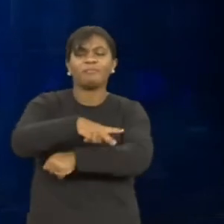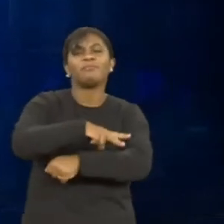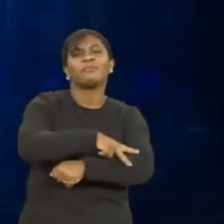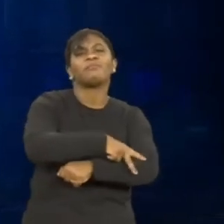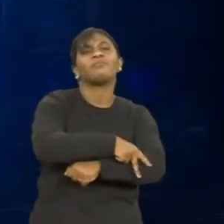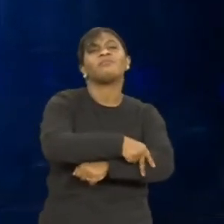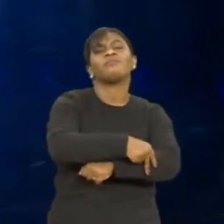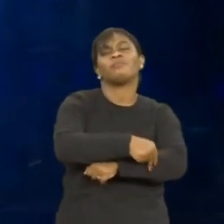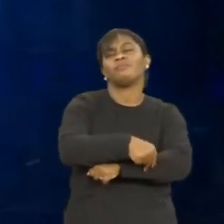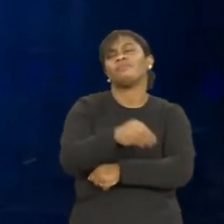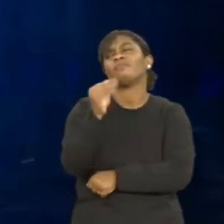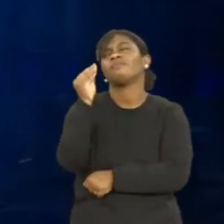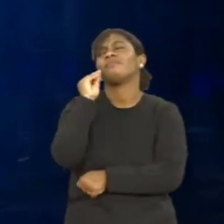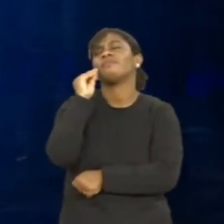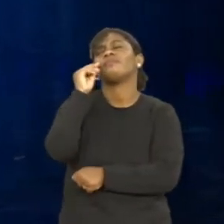Como Namã.